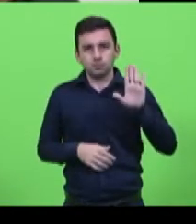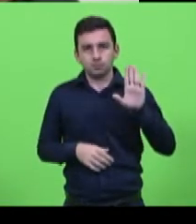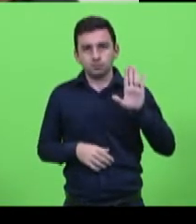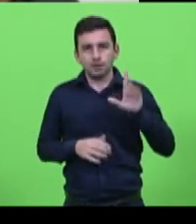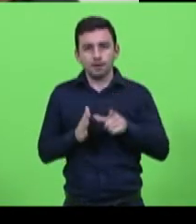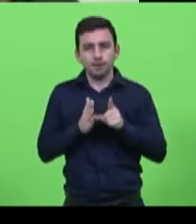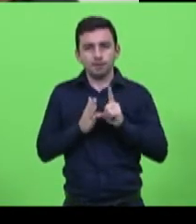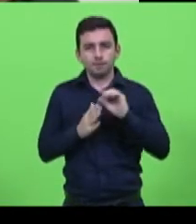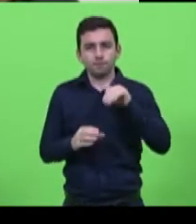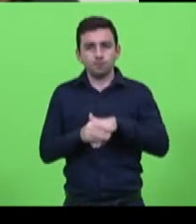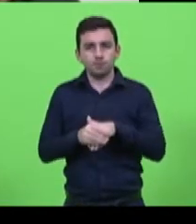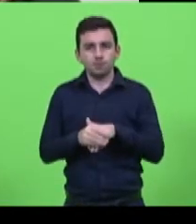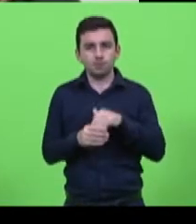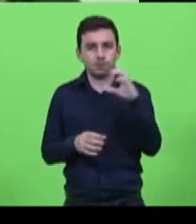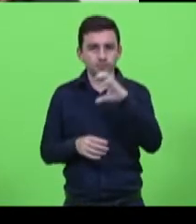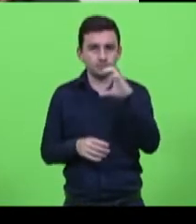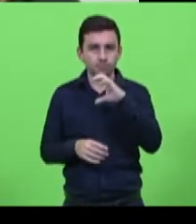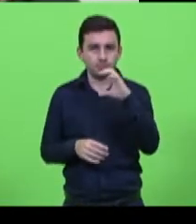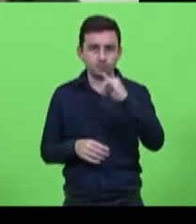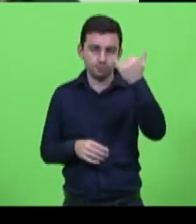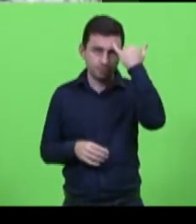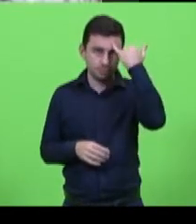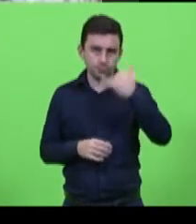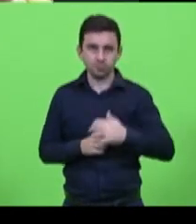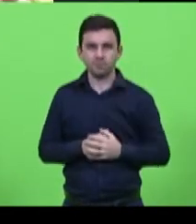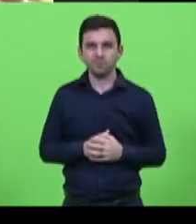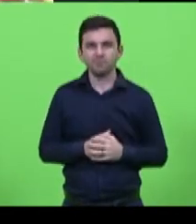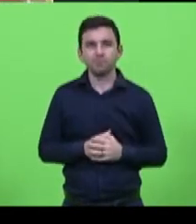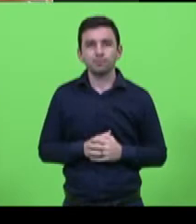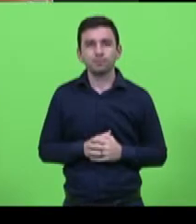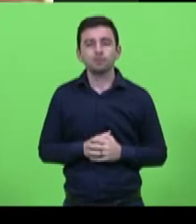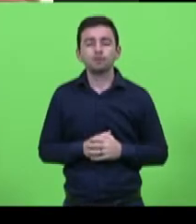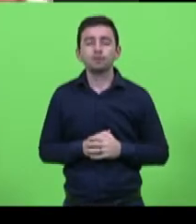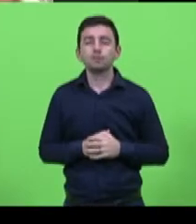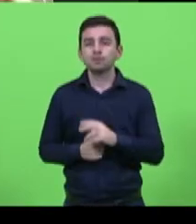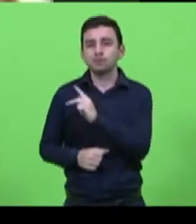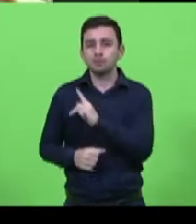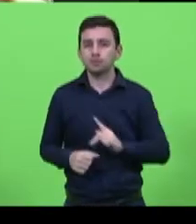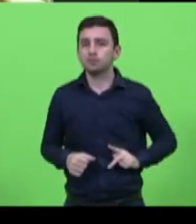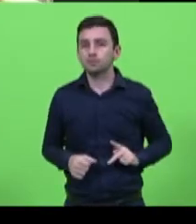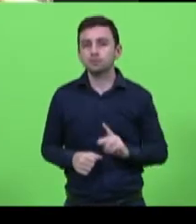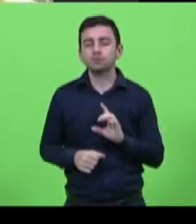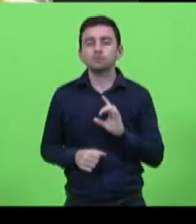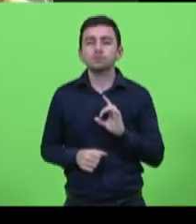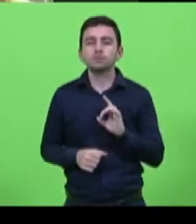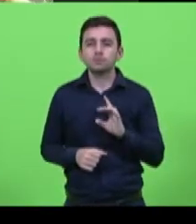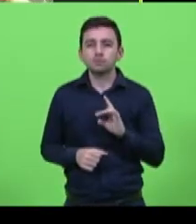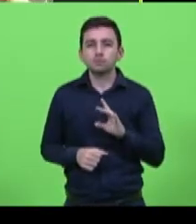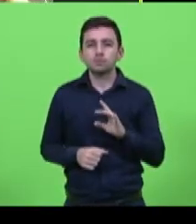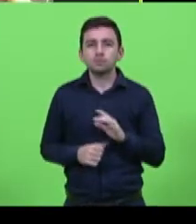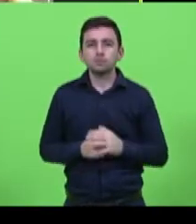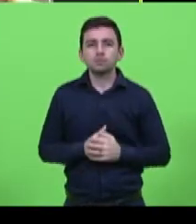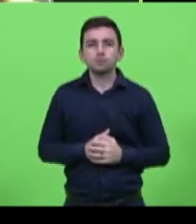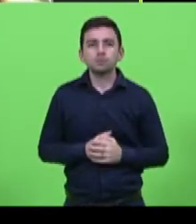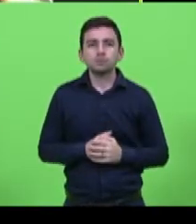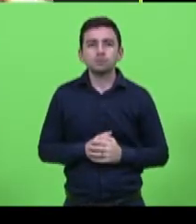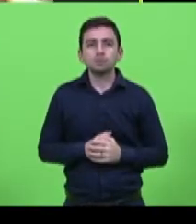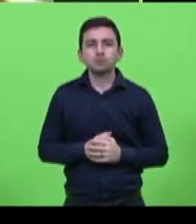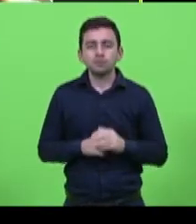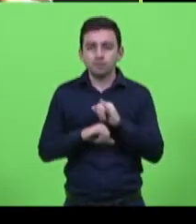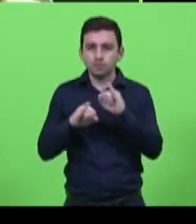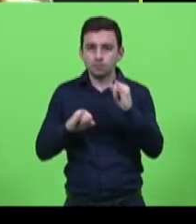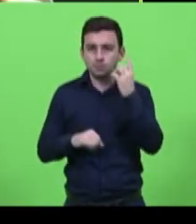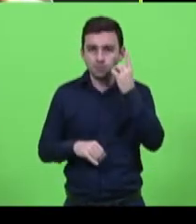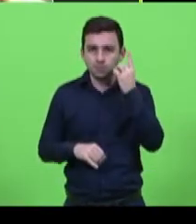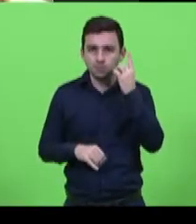da votação. Rapidamente, o deputado Jair Mioto. Senhor presidente, eu quero apenas me dirigir ao meu amigo